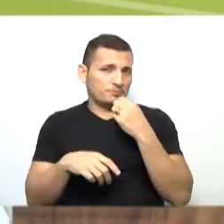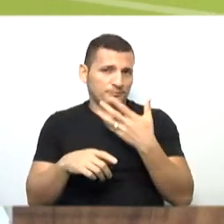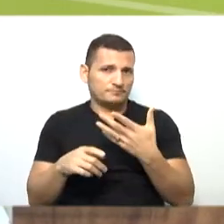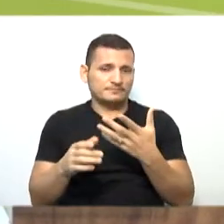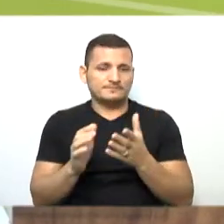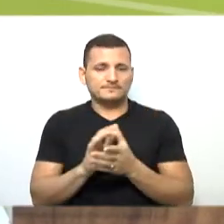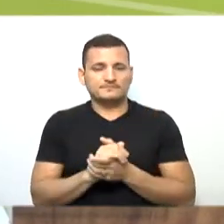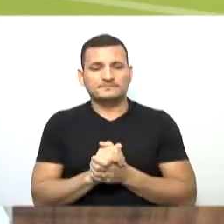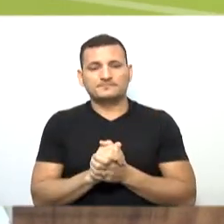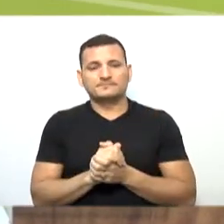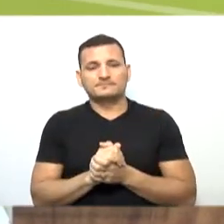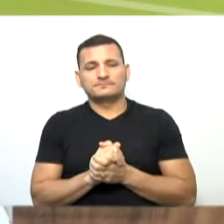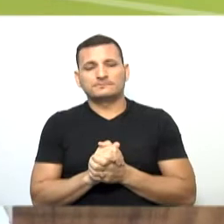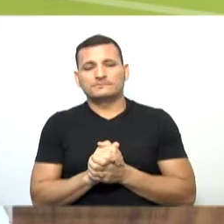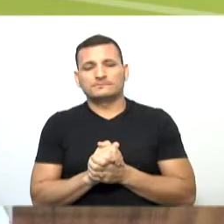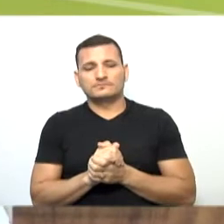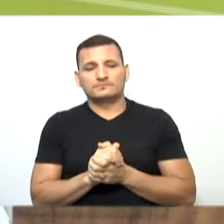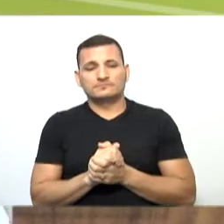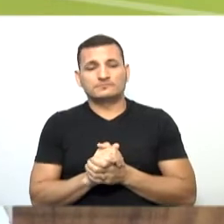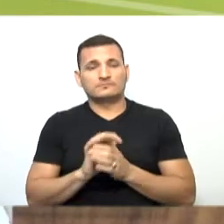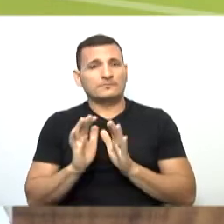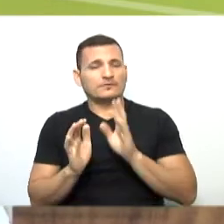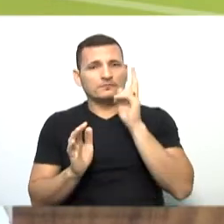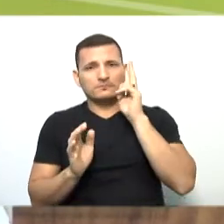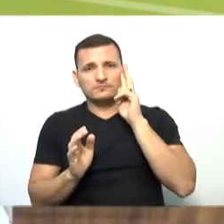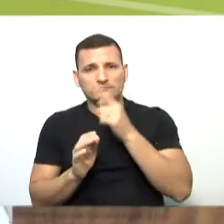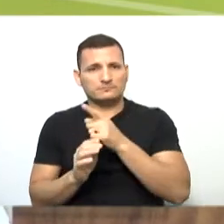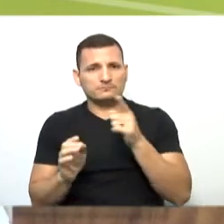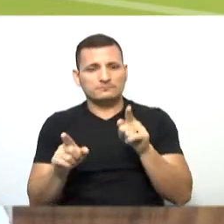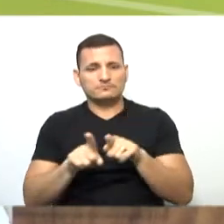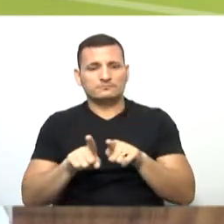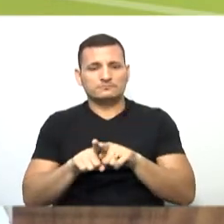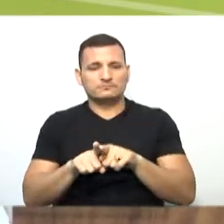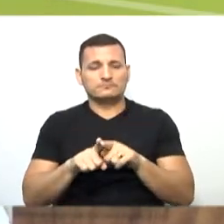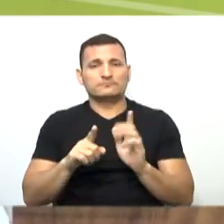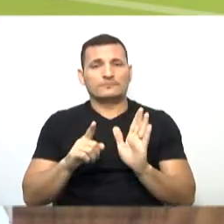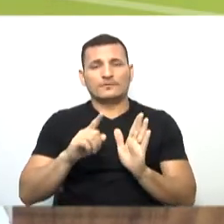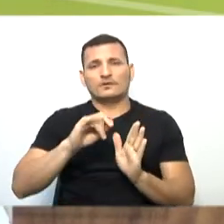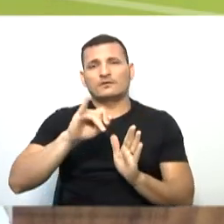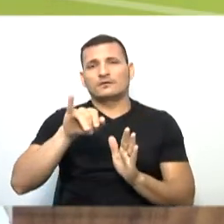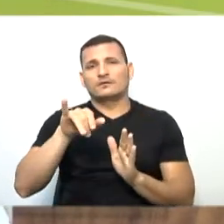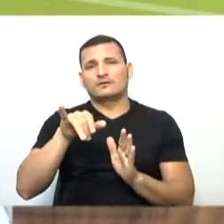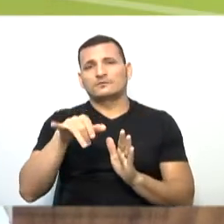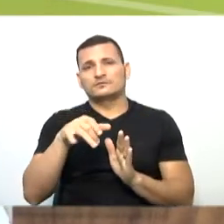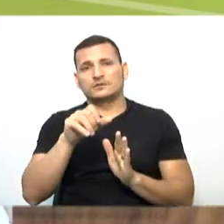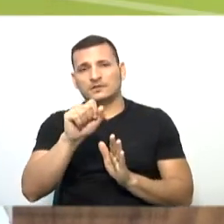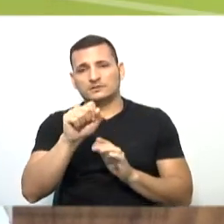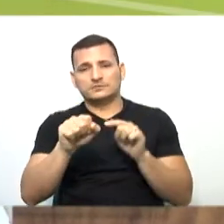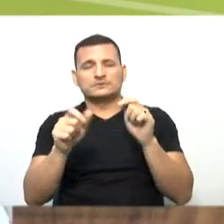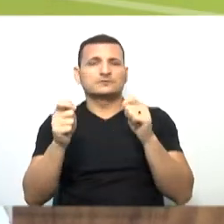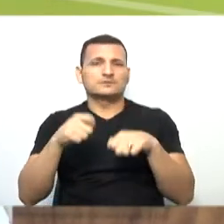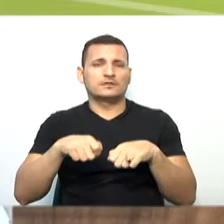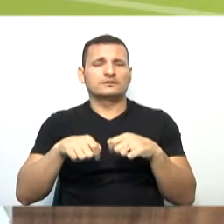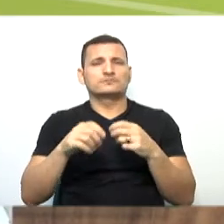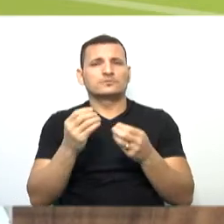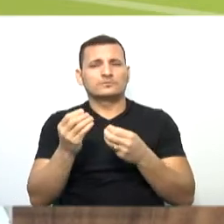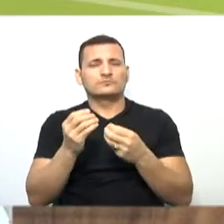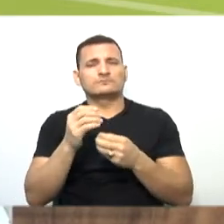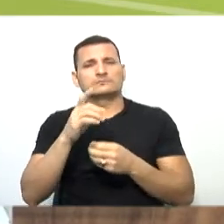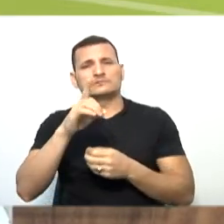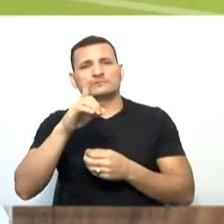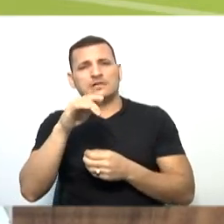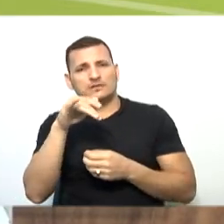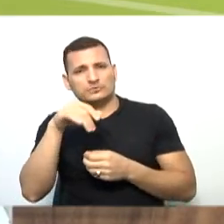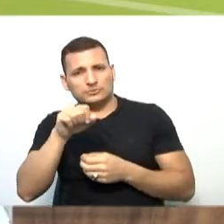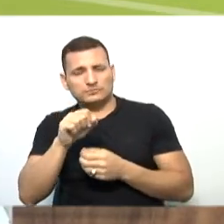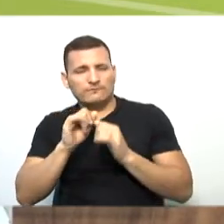tá? O que eu quero lembrar vocês também é que o JavaScript dá para fazer validação de dados. É o que a gente vai ver mais para